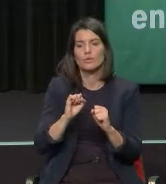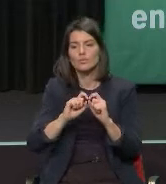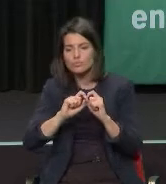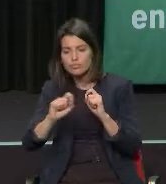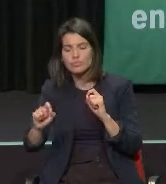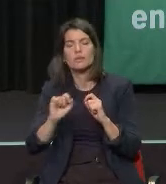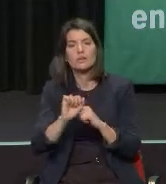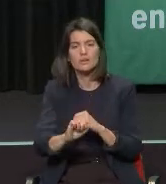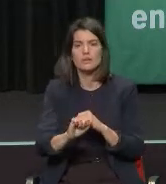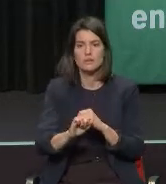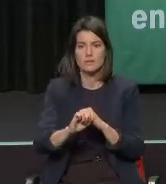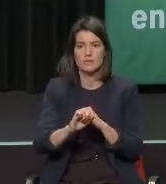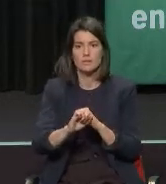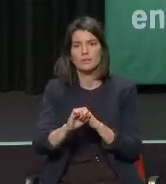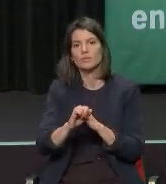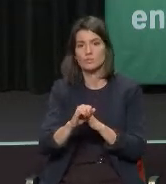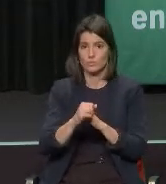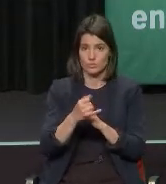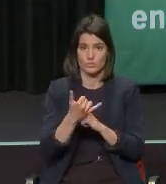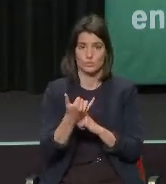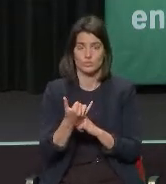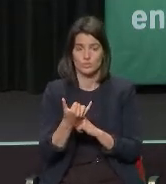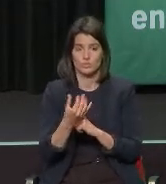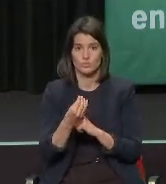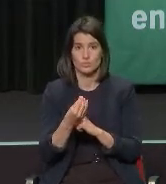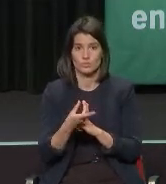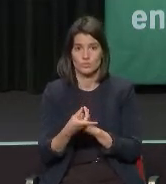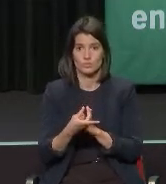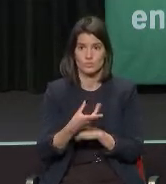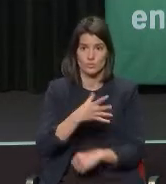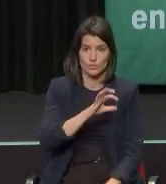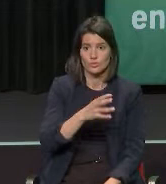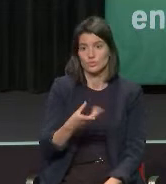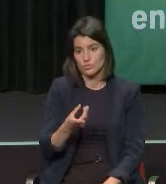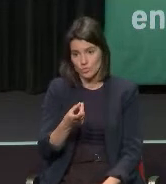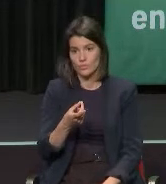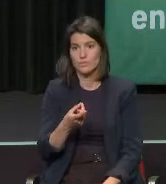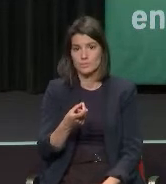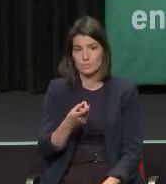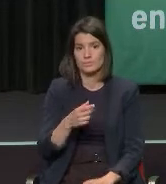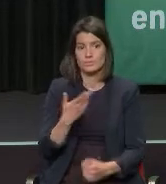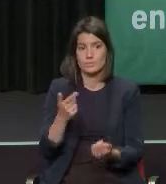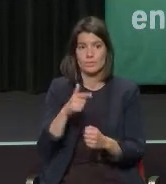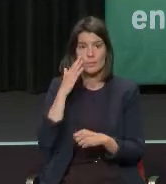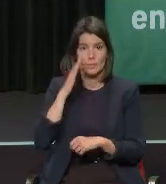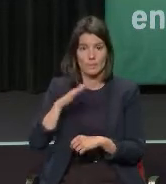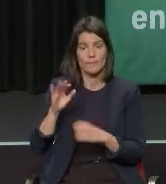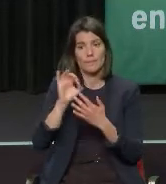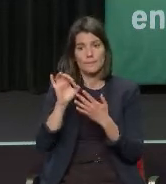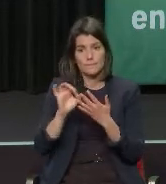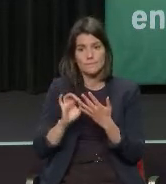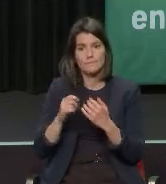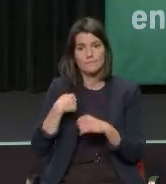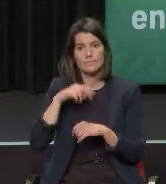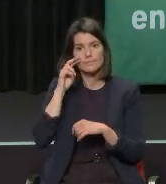ano, primavera, verão, outono e inverno. Aqui temos dados relativos de 2009 até 2018, sem entrar em